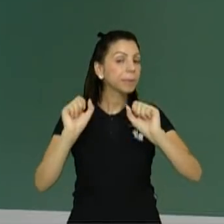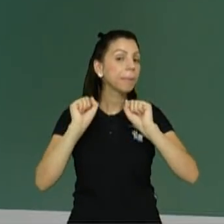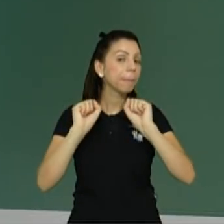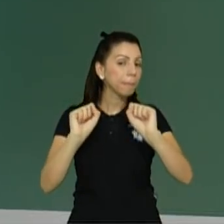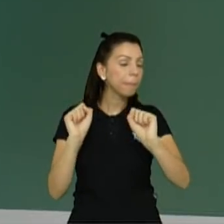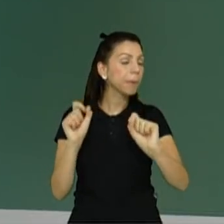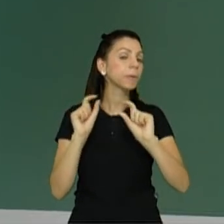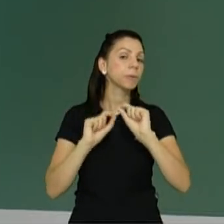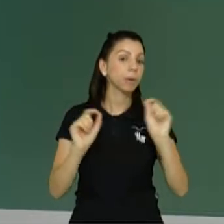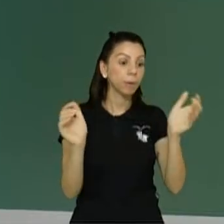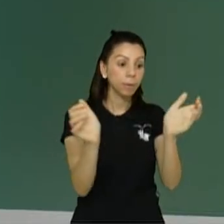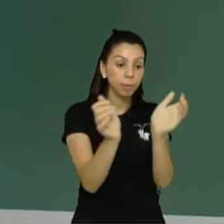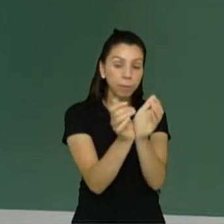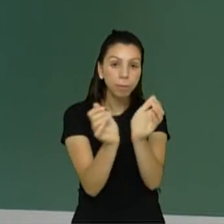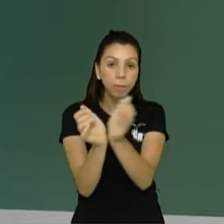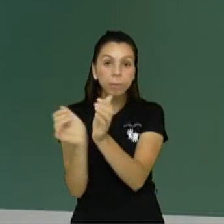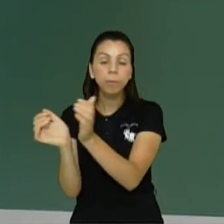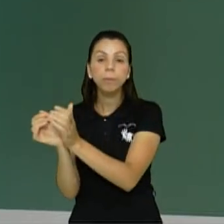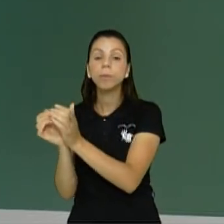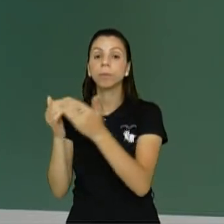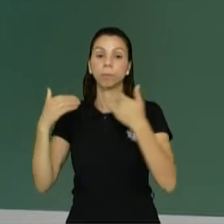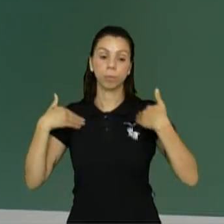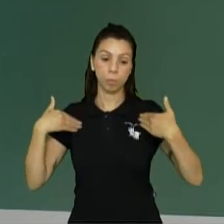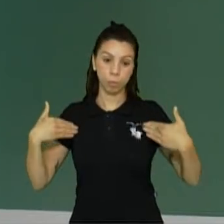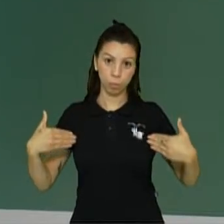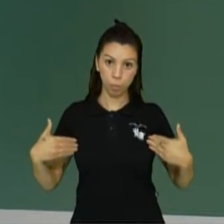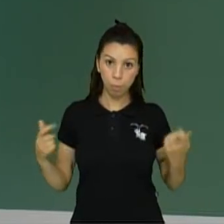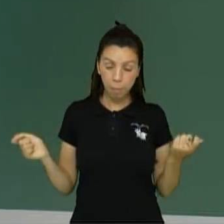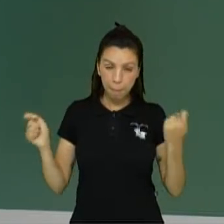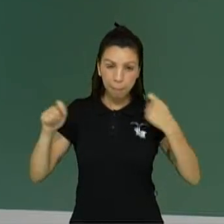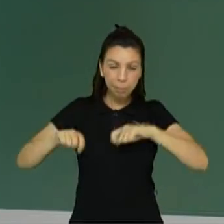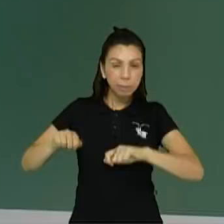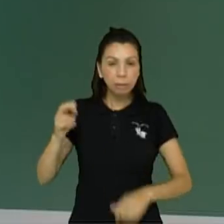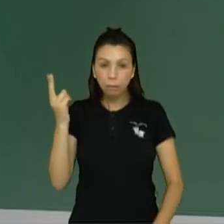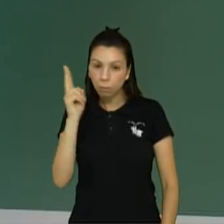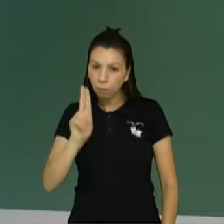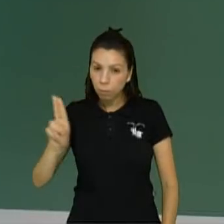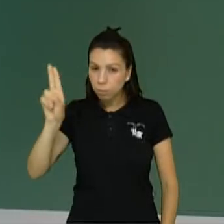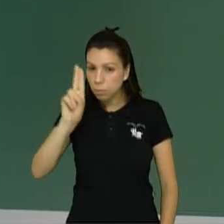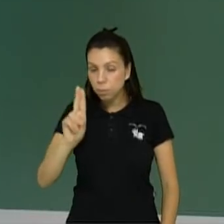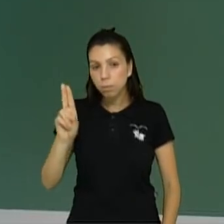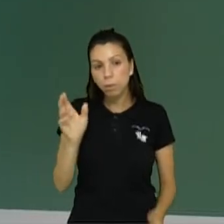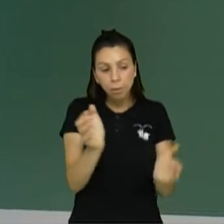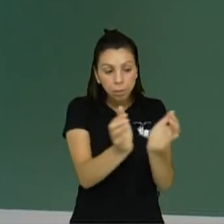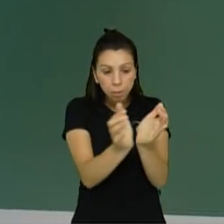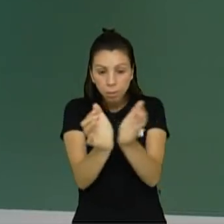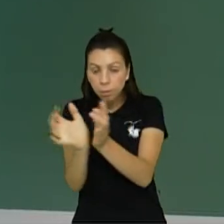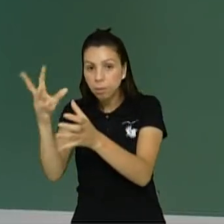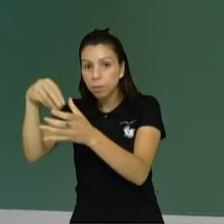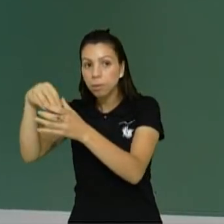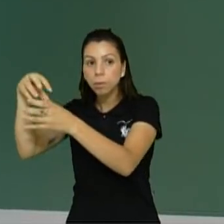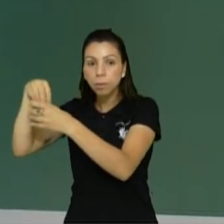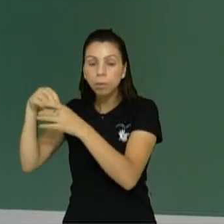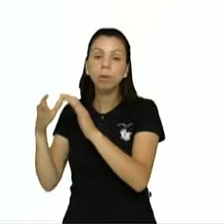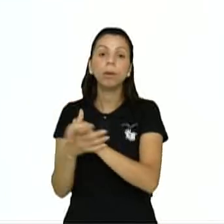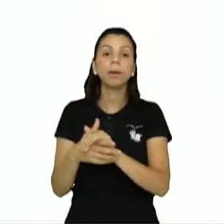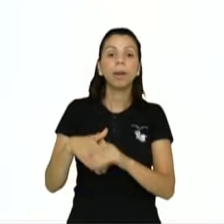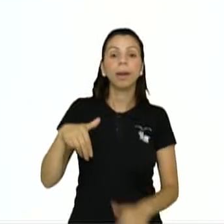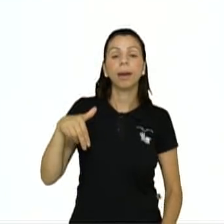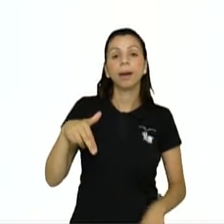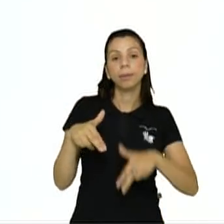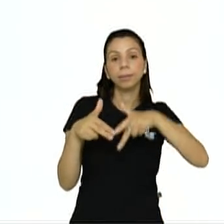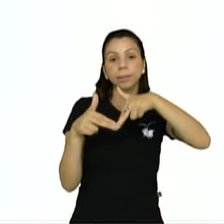para classificar os animais, a parte do corpo que a gente usa para separar ele dentro desses grupos, são as patas.